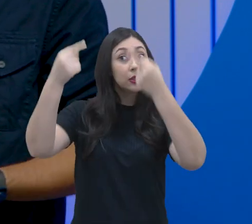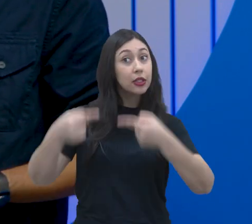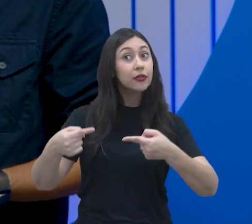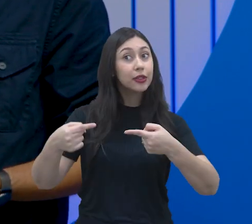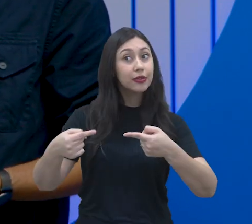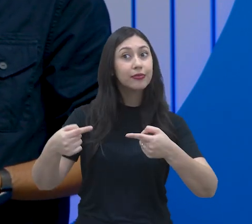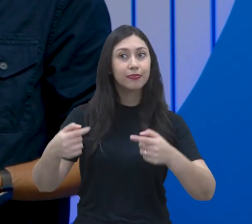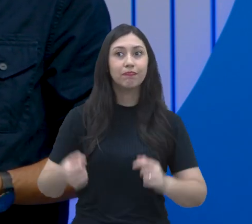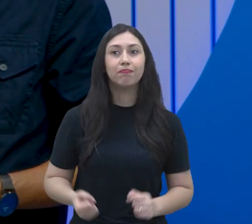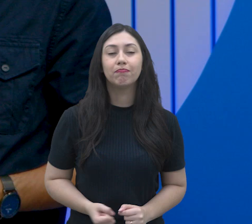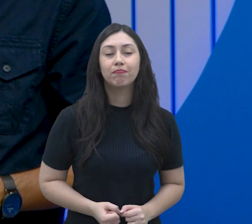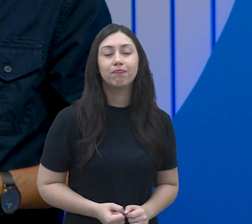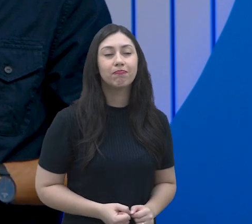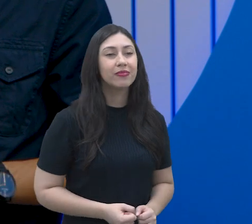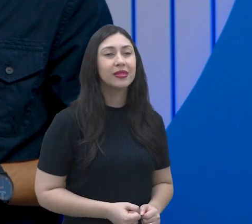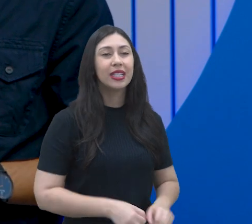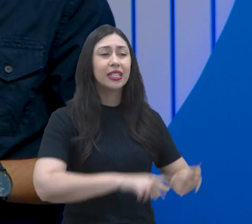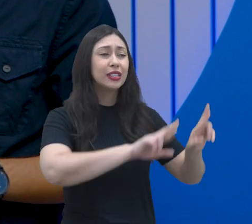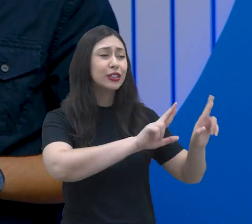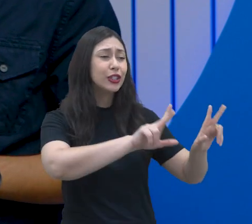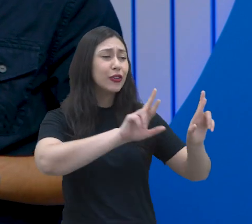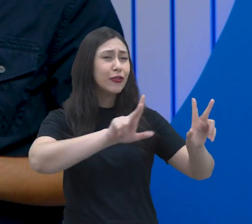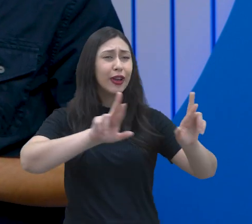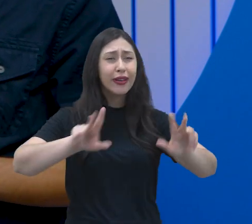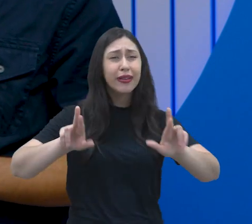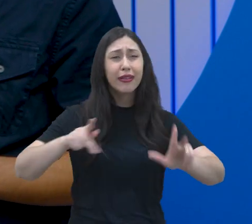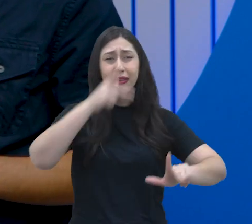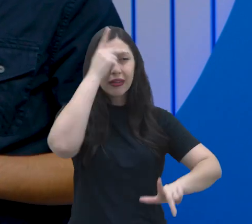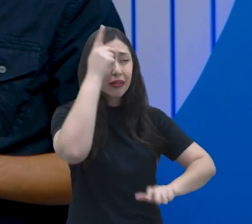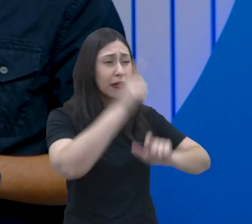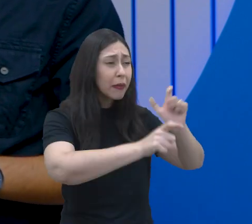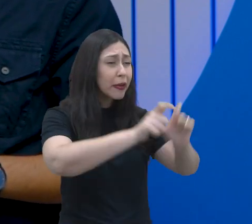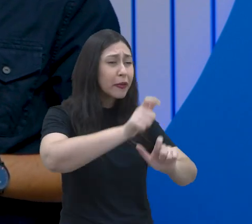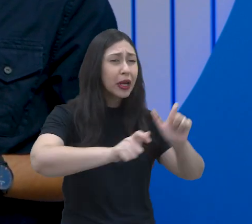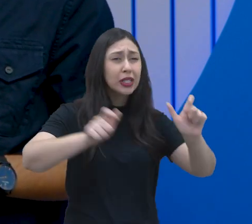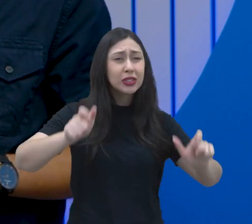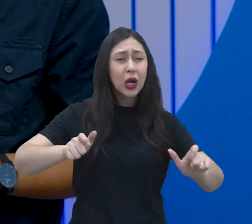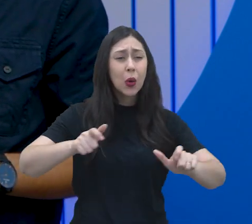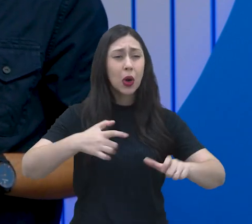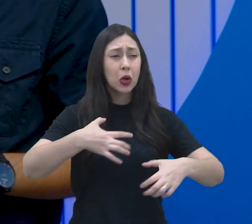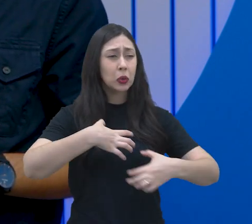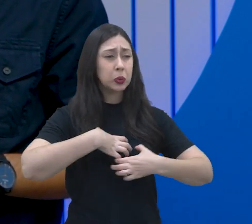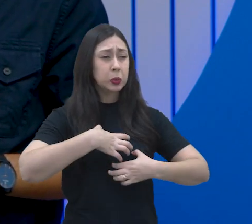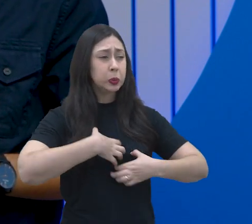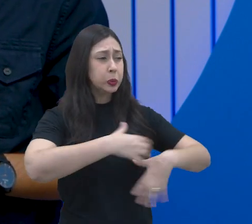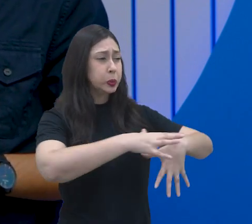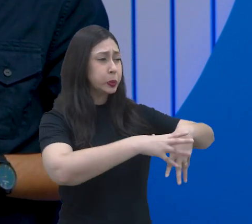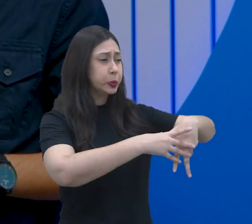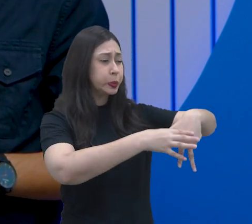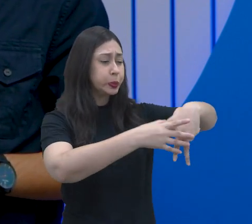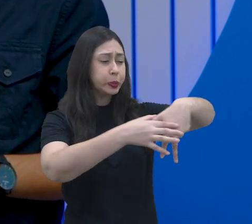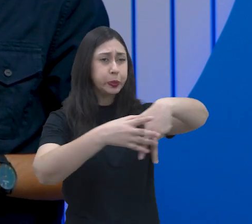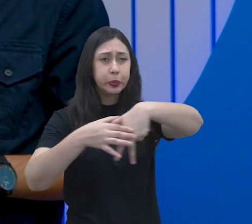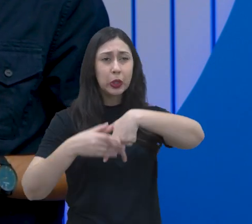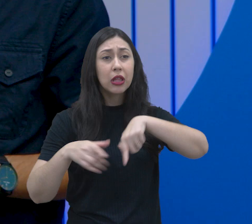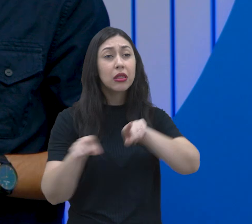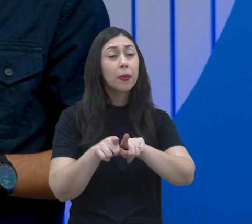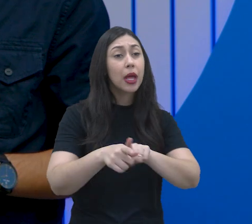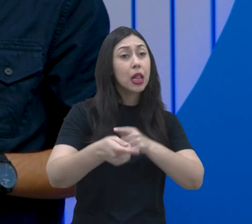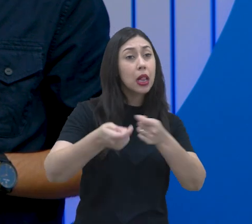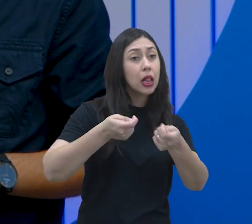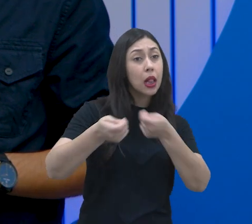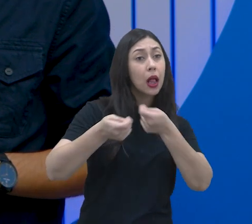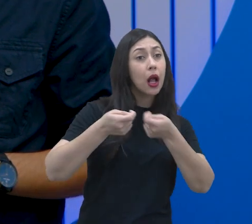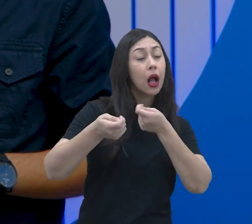desafios de um sistema como esse. São diferenças epidemiológicas distribuídas pelo país, né, espalhadas pelo país, gestão